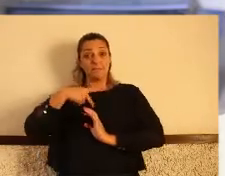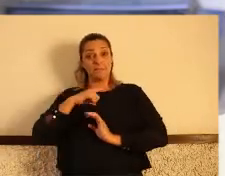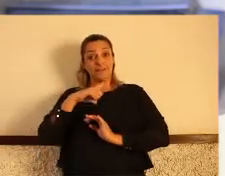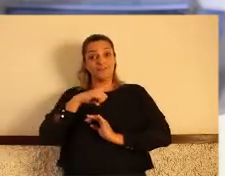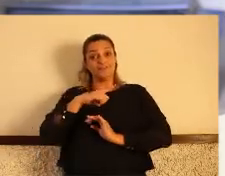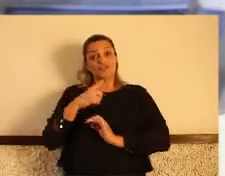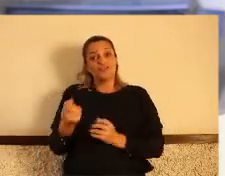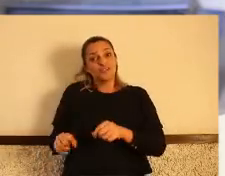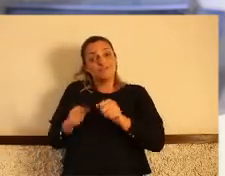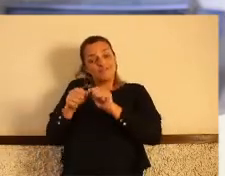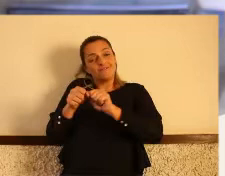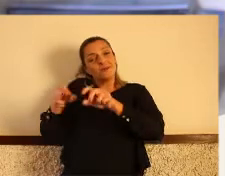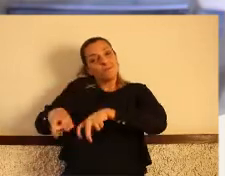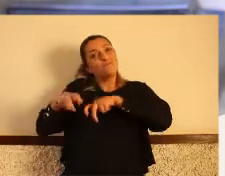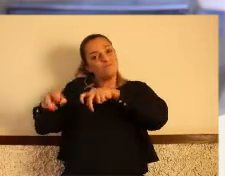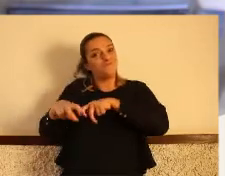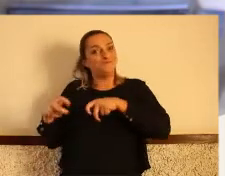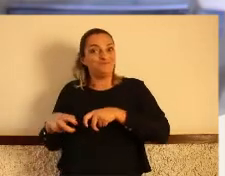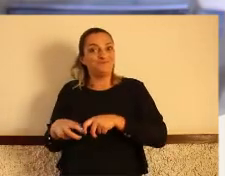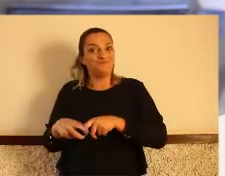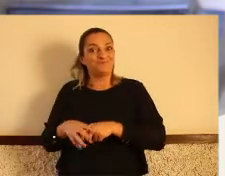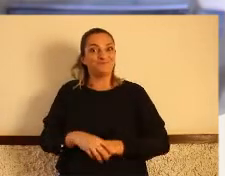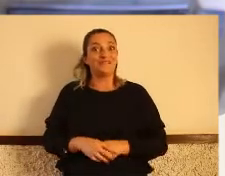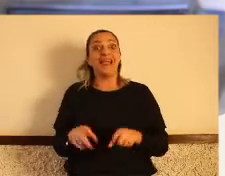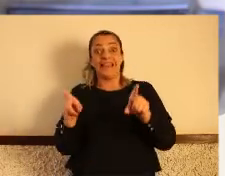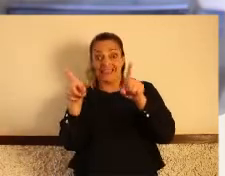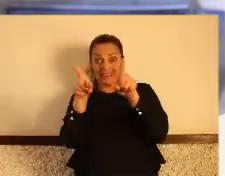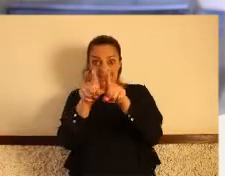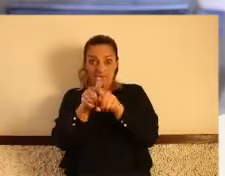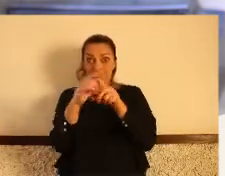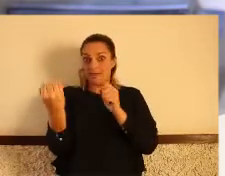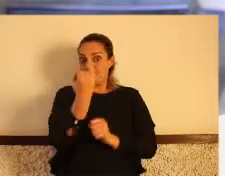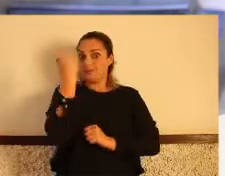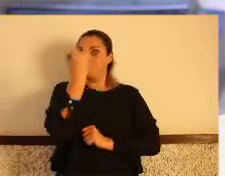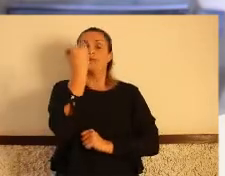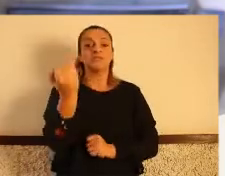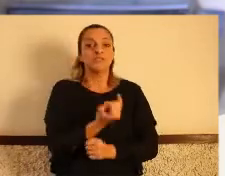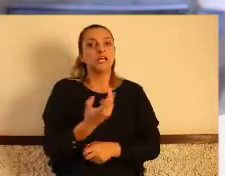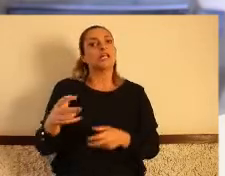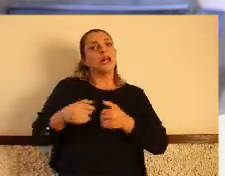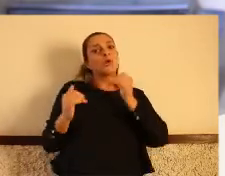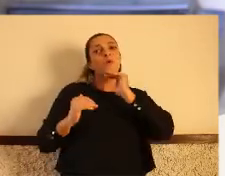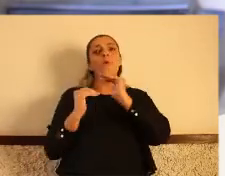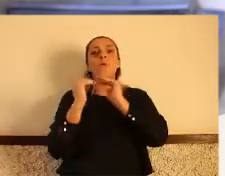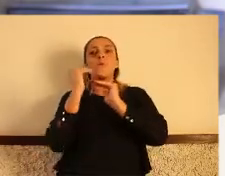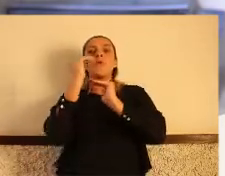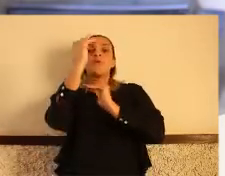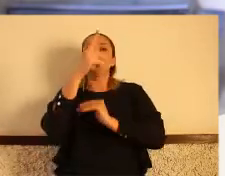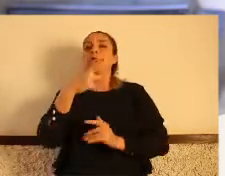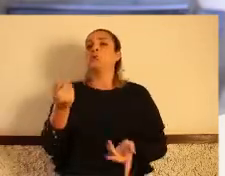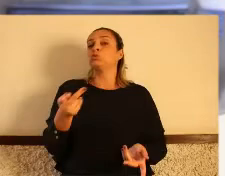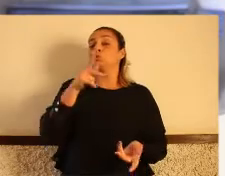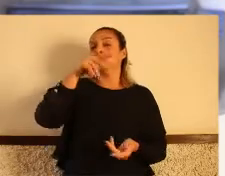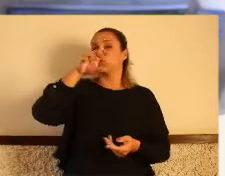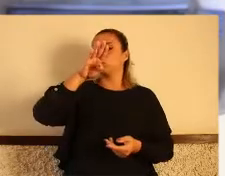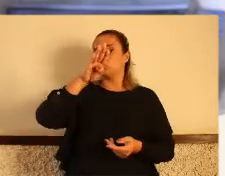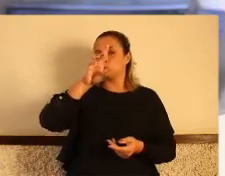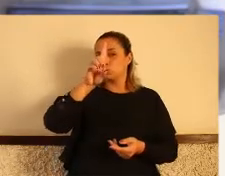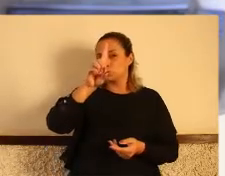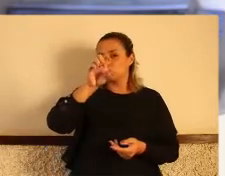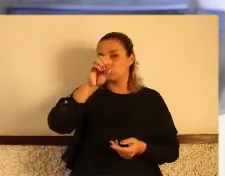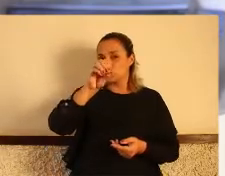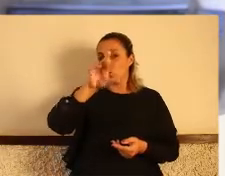A segunda característica importante: Esparta foi fundada pelos dórios.